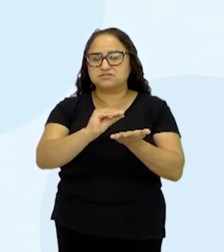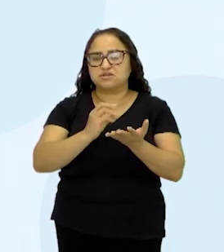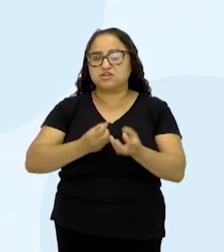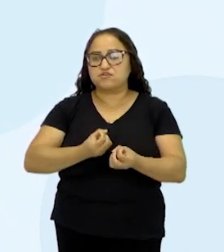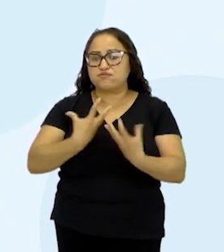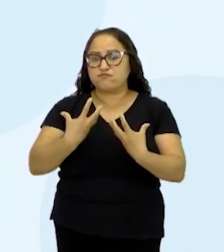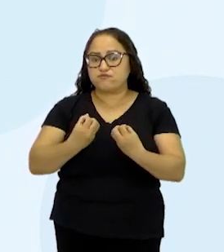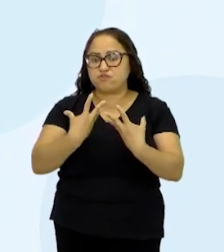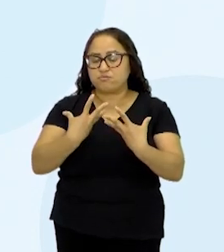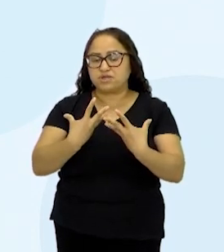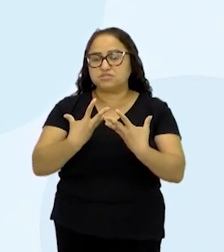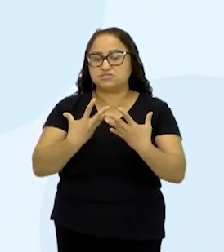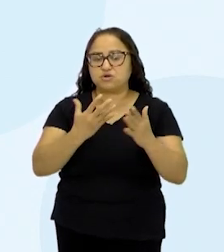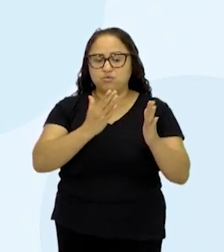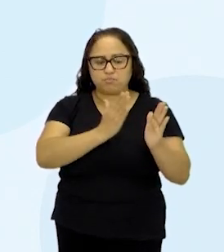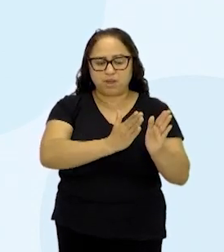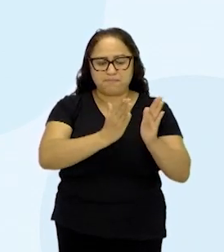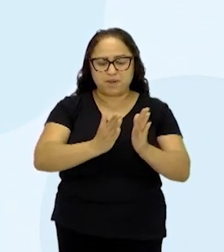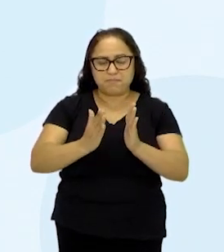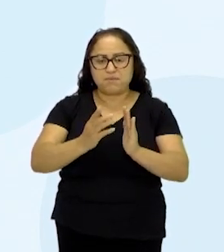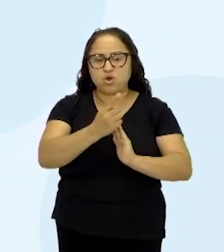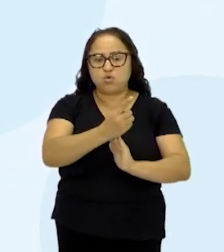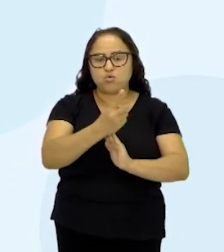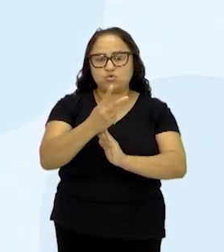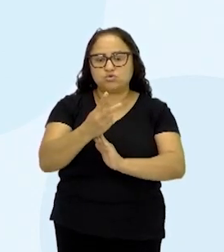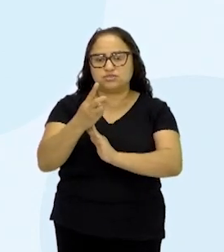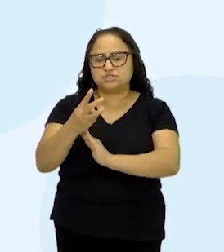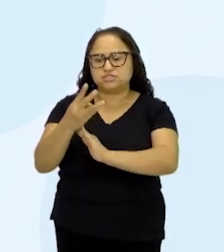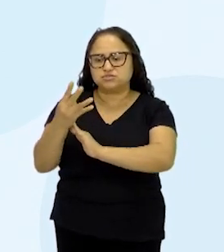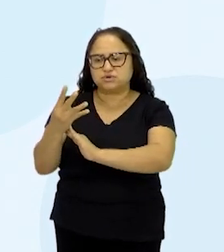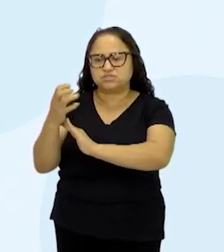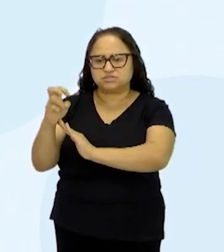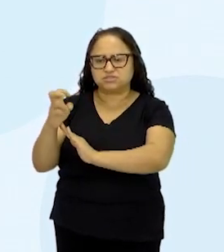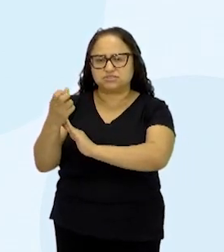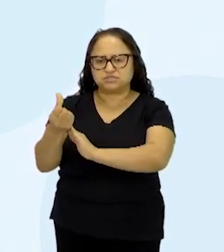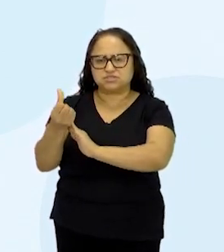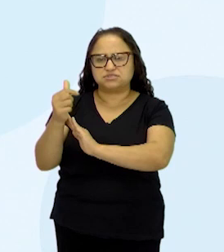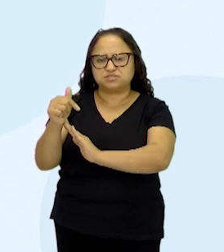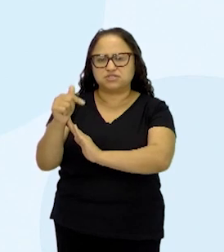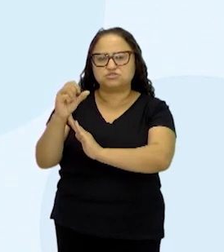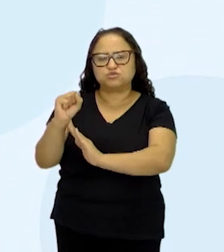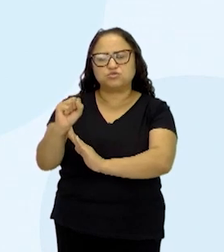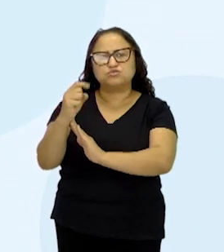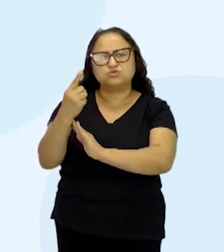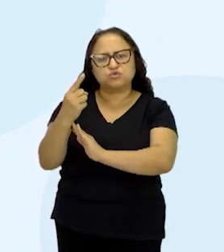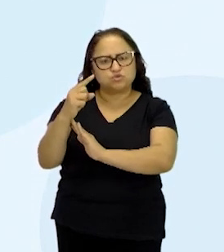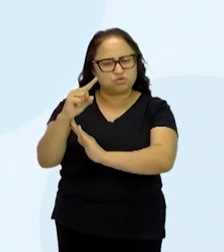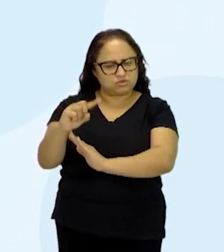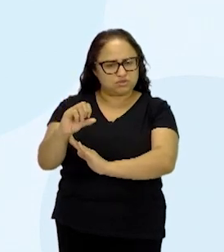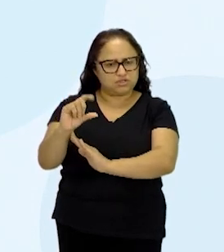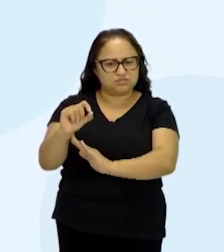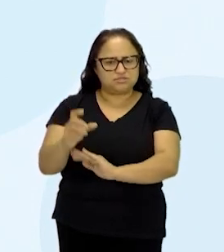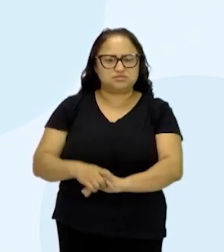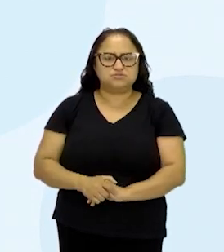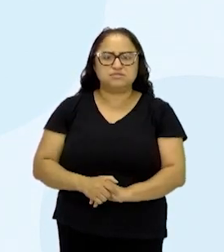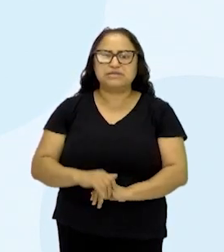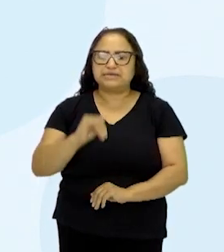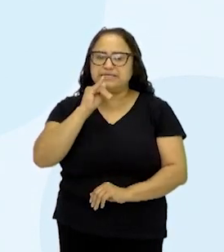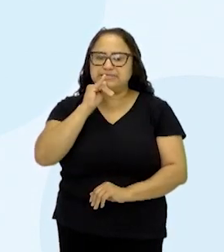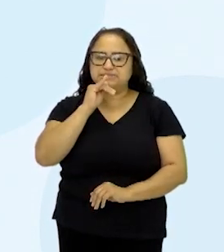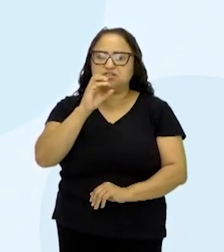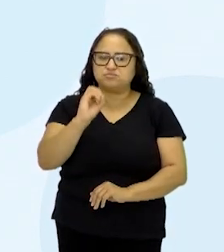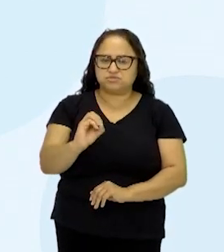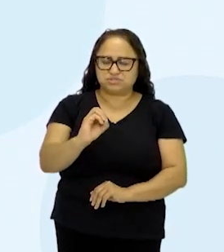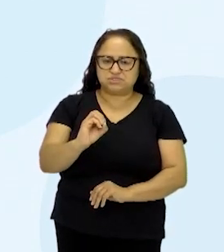pessoas em ordem normal, tipo como se fosse 1, 2, 3, 4, 5, 6, 7, 8, 9, 10. Então, vamos aqui que o zero, por exemplo, né,